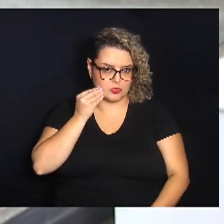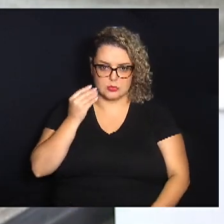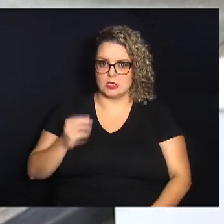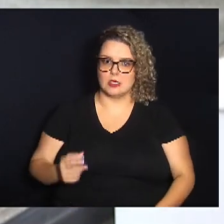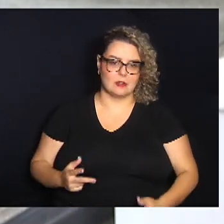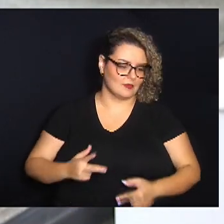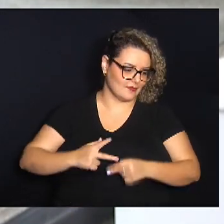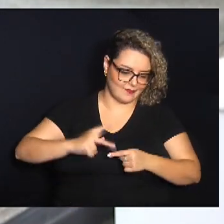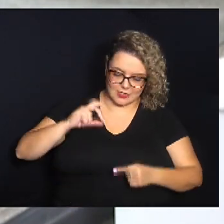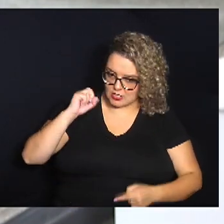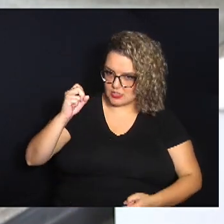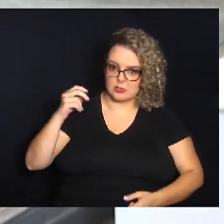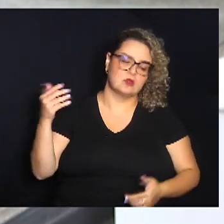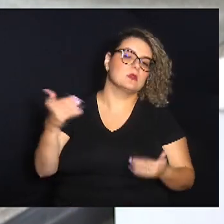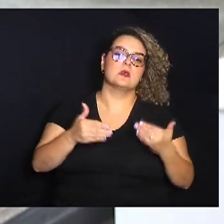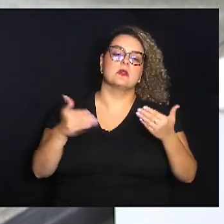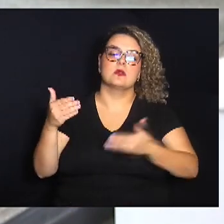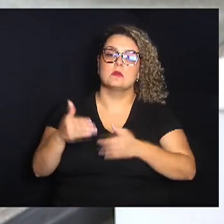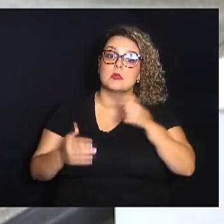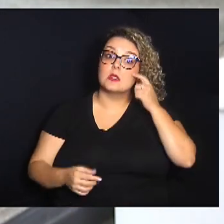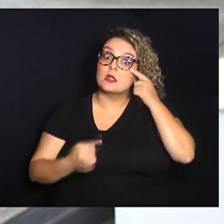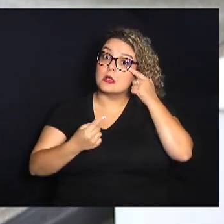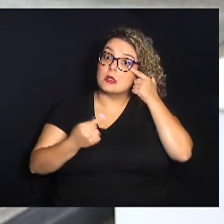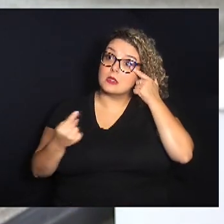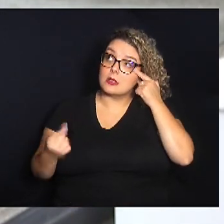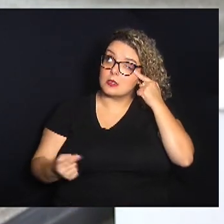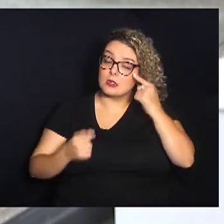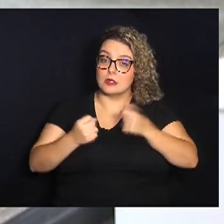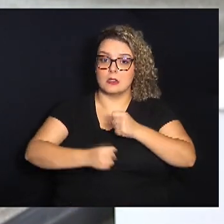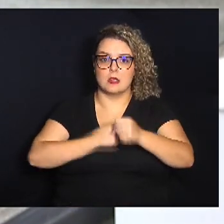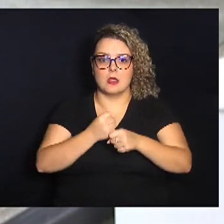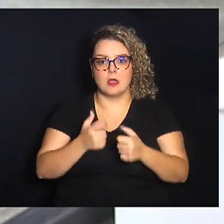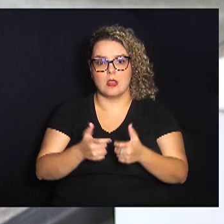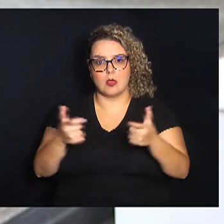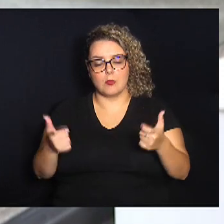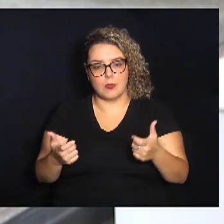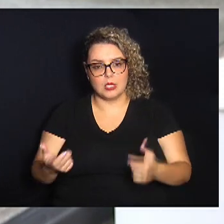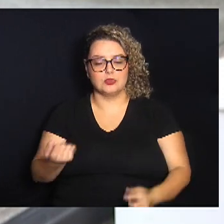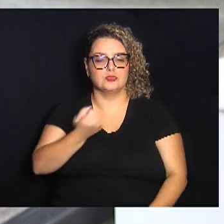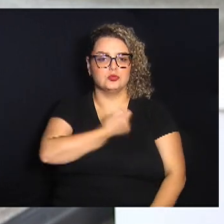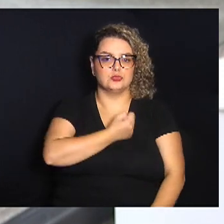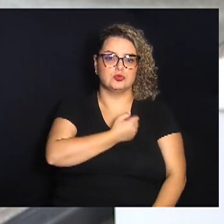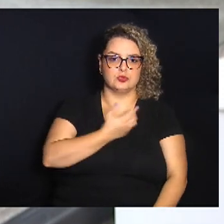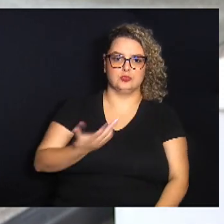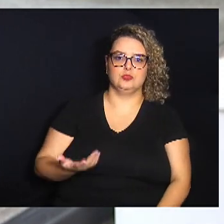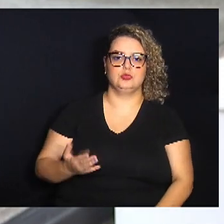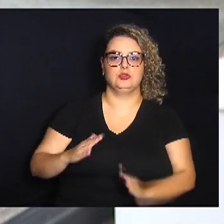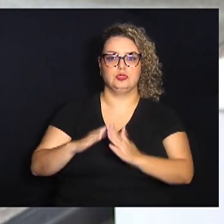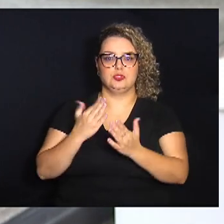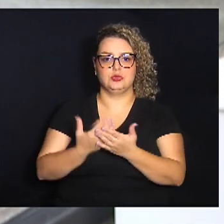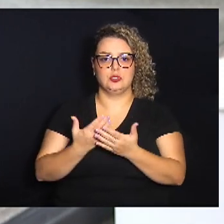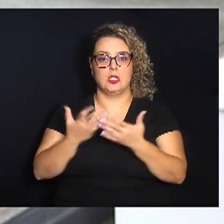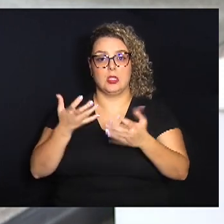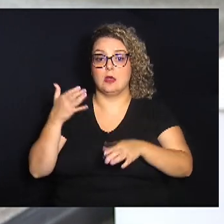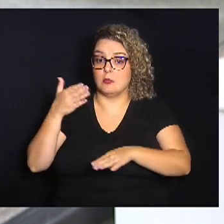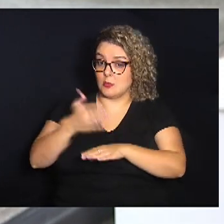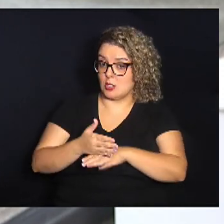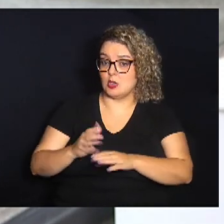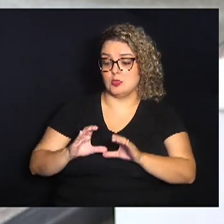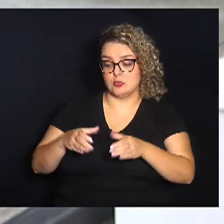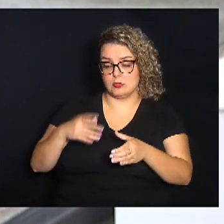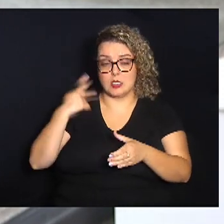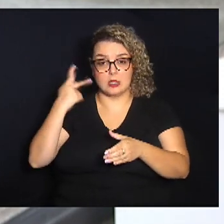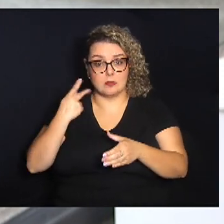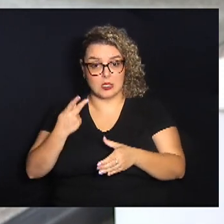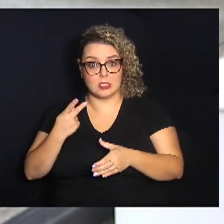exitosa. A participação a cada ano aumenta, o número de escolas e estudantes que querem participar do Parlamento